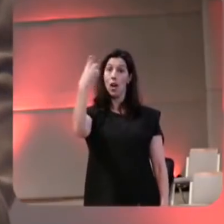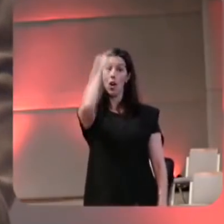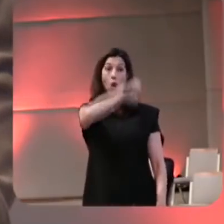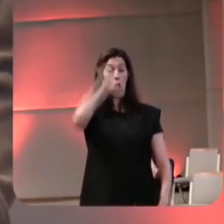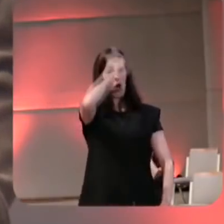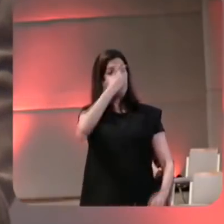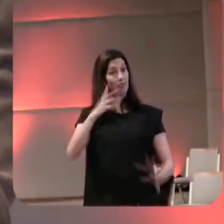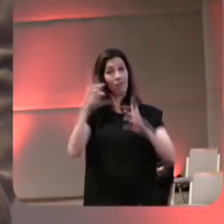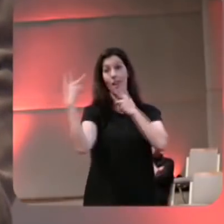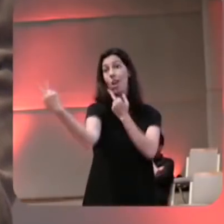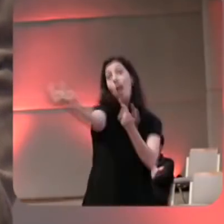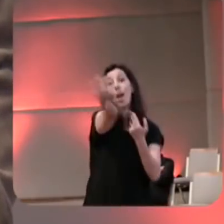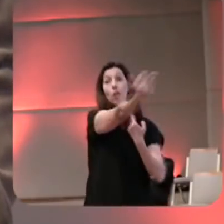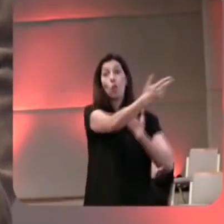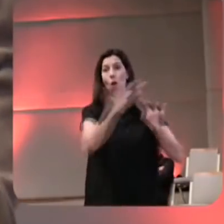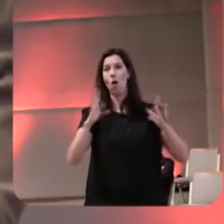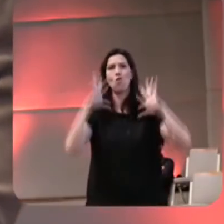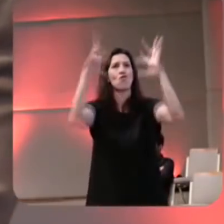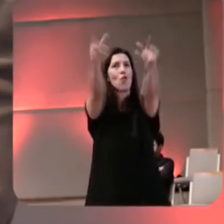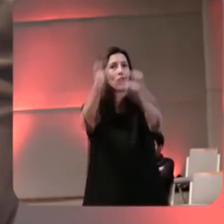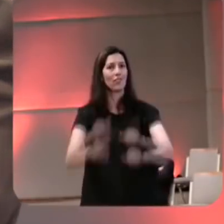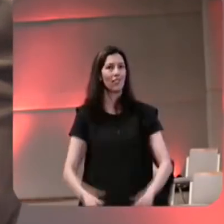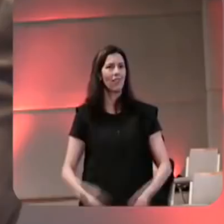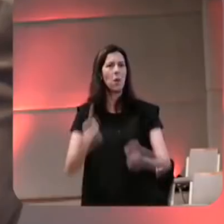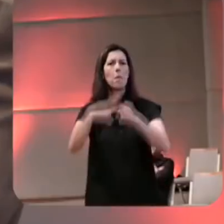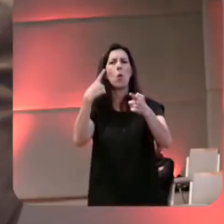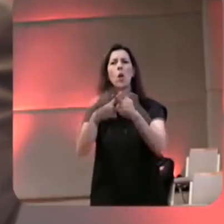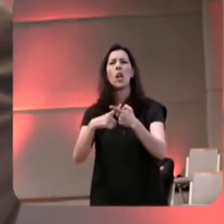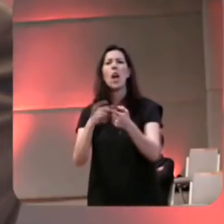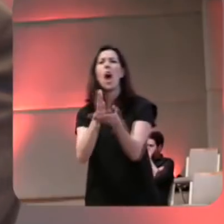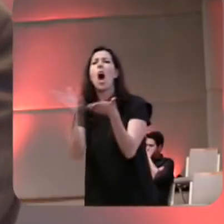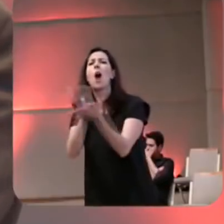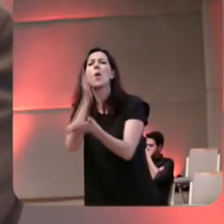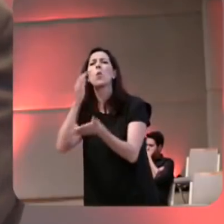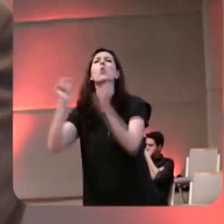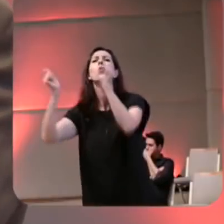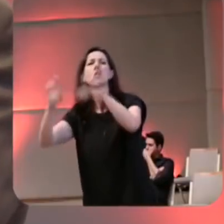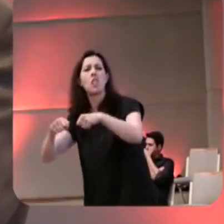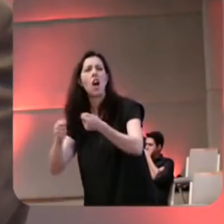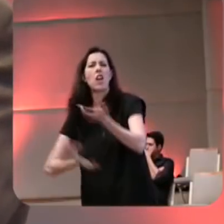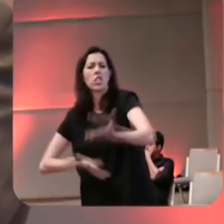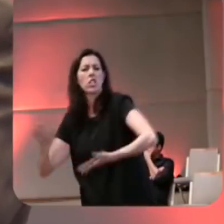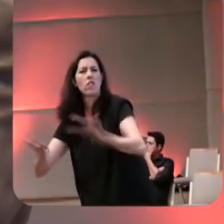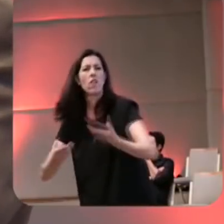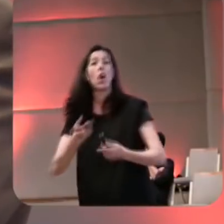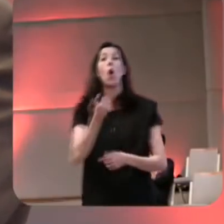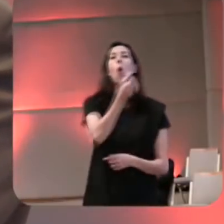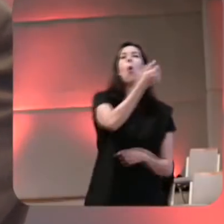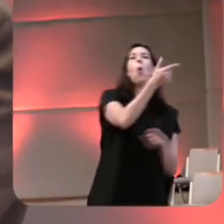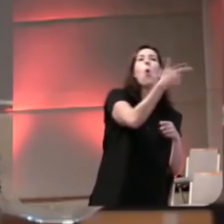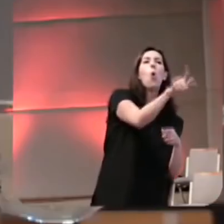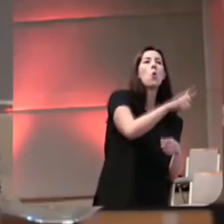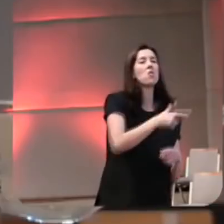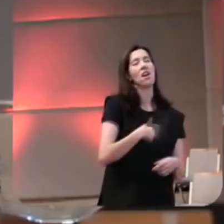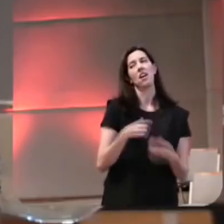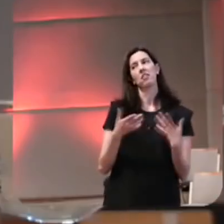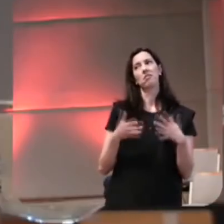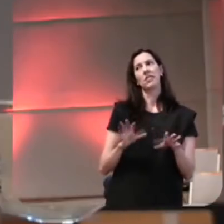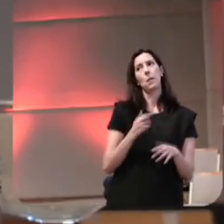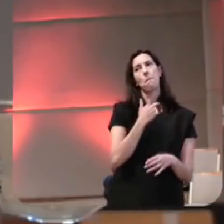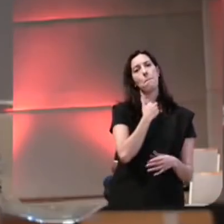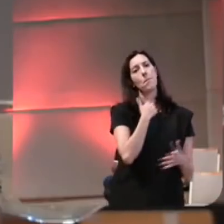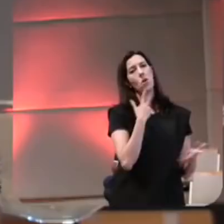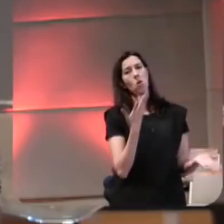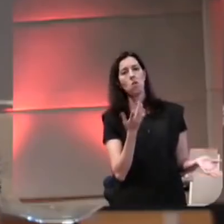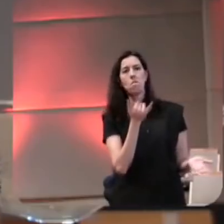Não é verdade? Então a gente tem que priorizar algumas coisas. E quando a gente